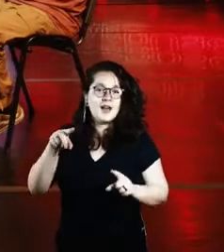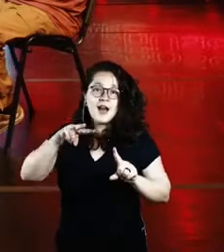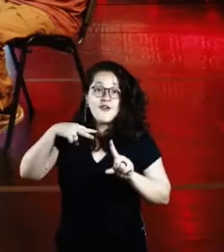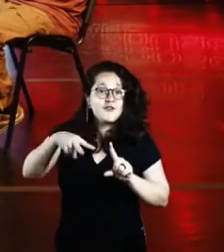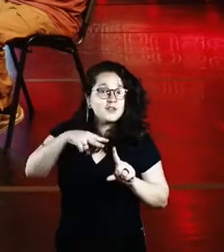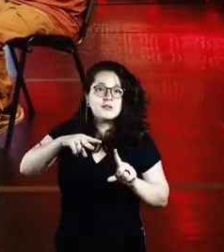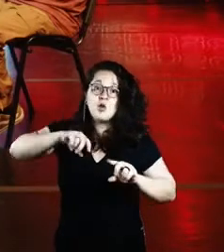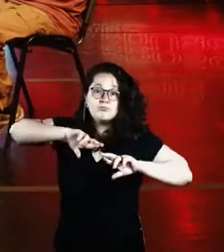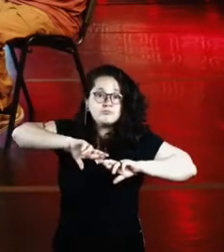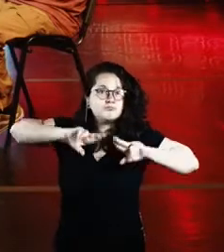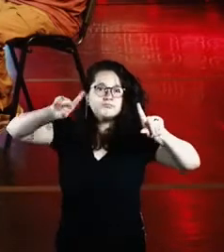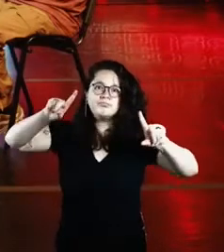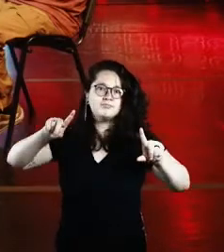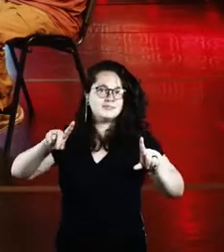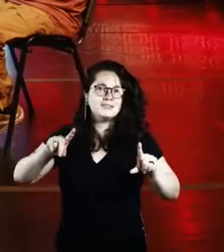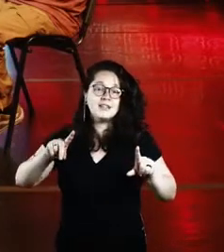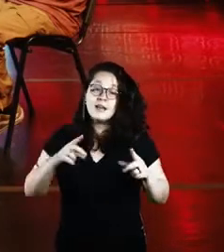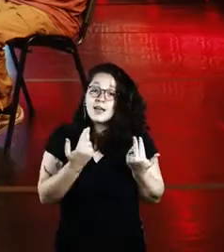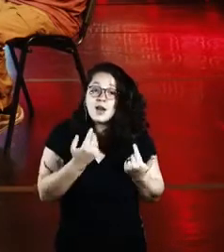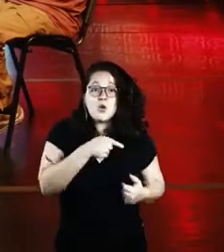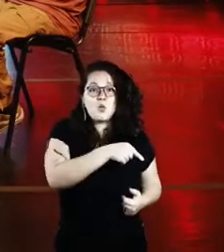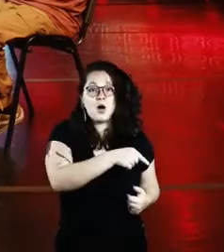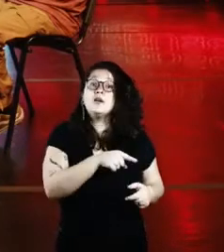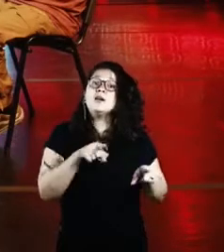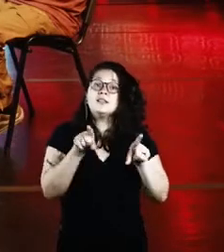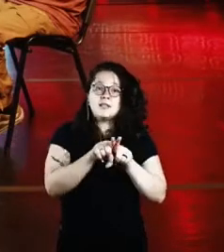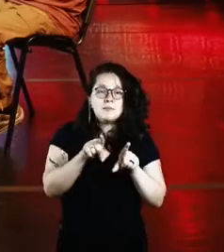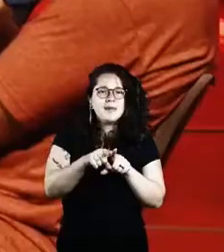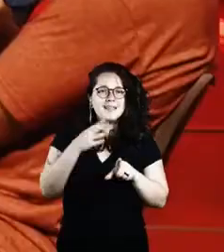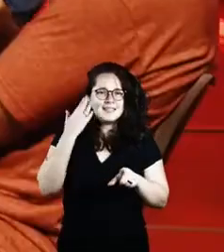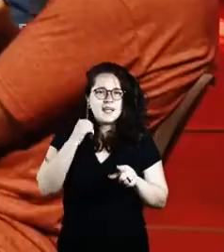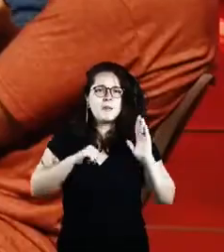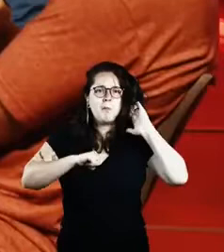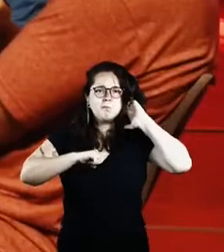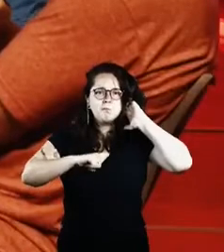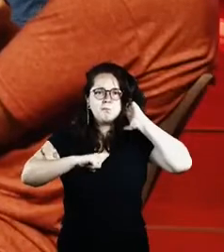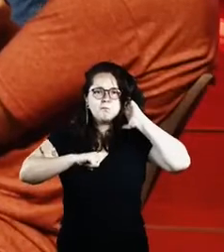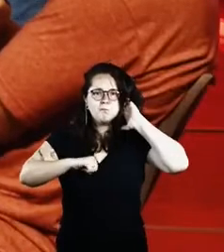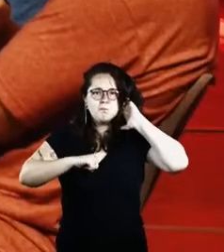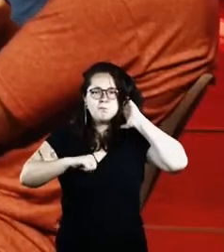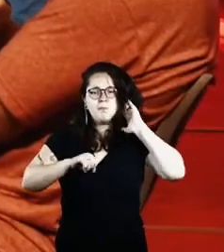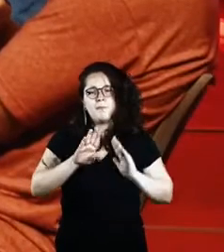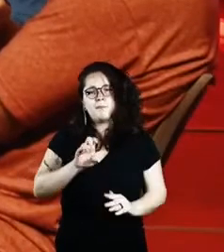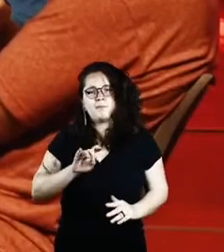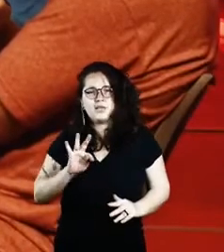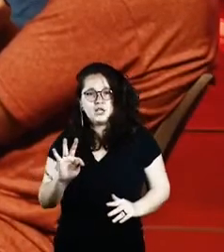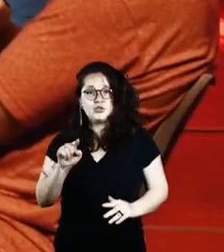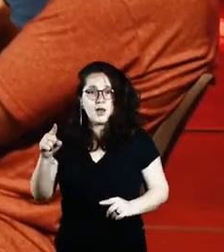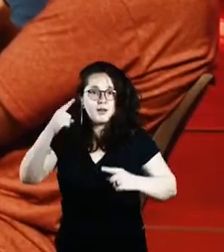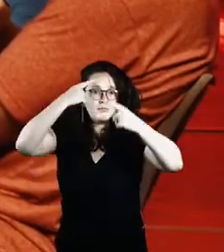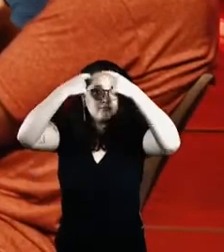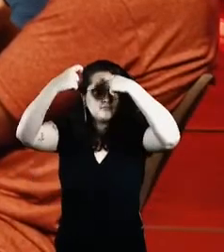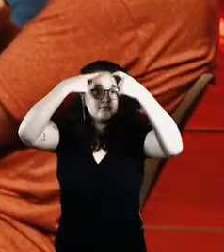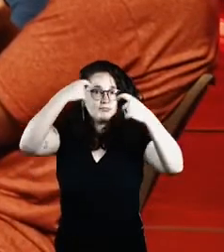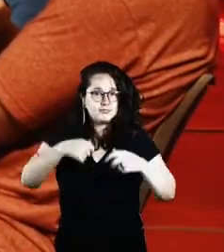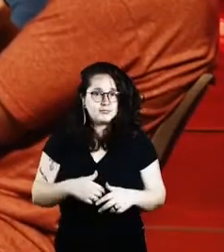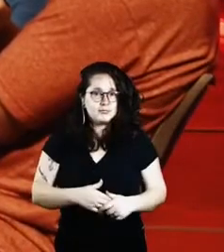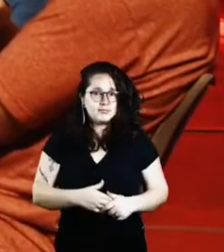nós do Região Abissal. Que e fazia, tinha... inventava o beat, né? Ele mesmo inventava o beat. A gente não tinha bandeira, assim, né? Não, vamos usar a bandeira do...